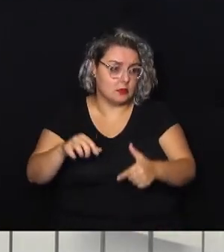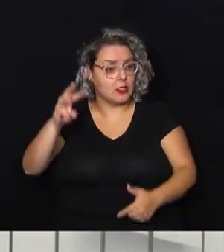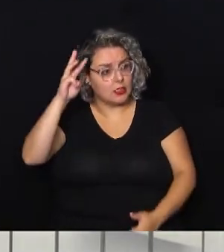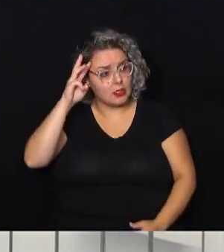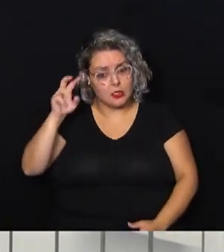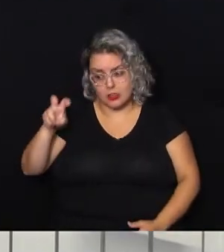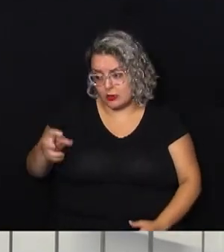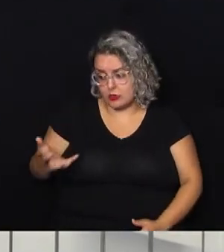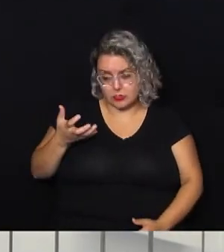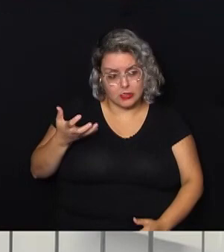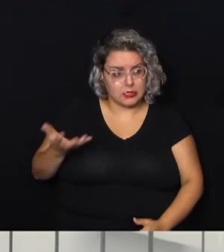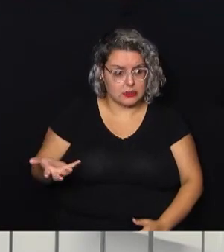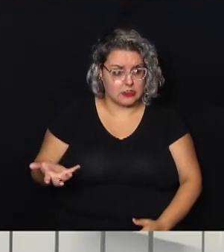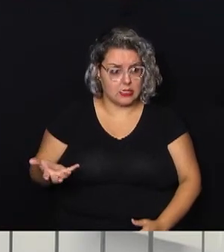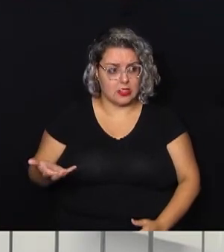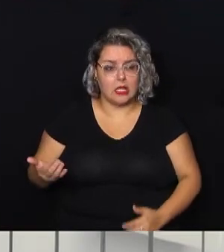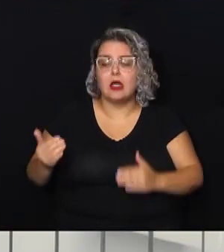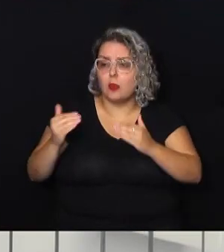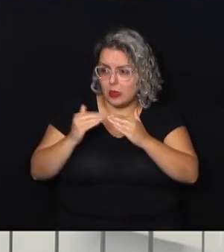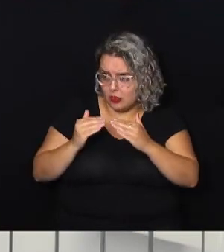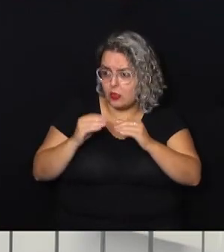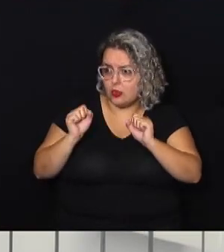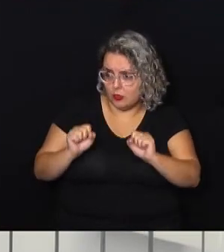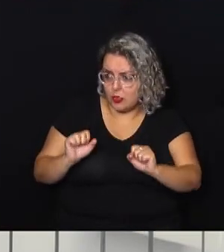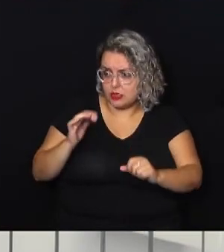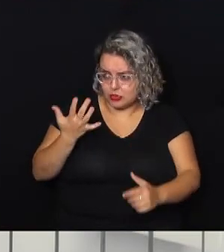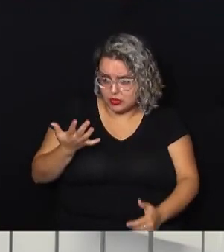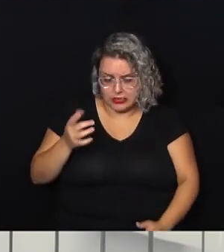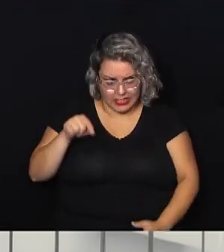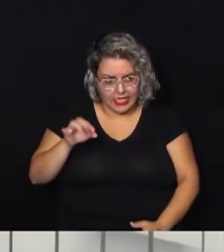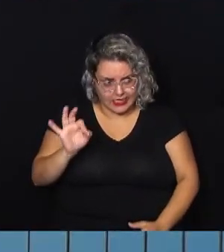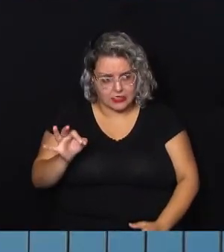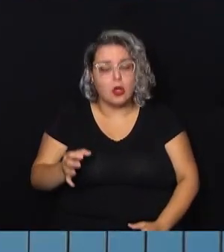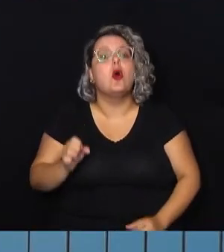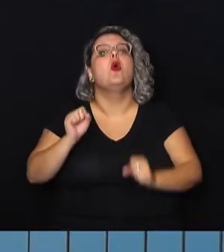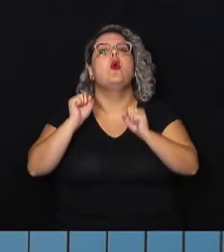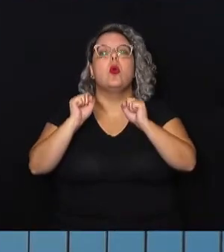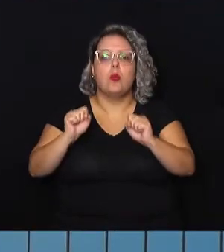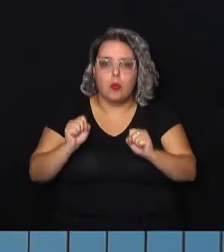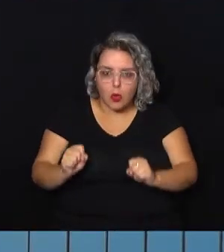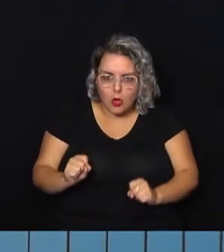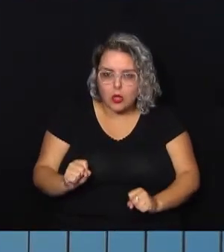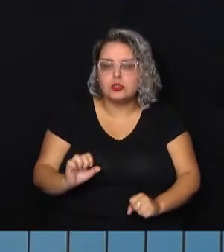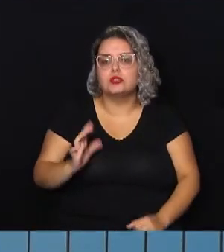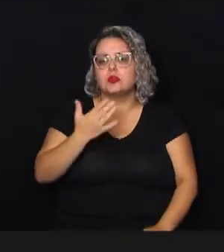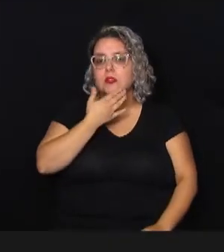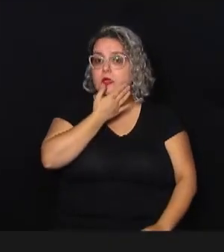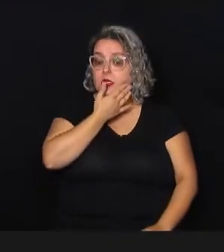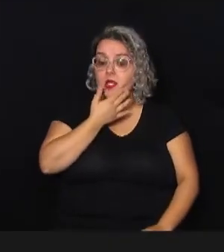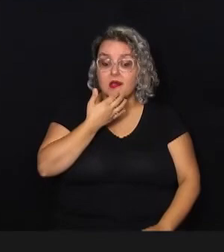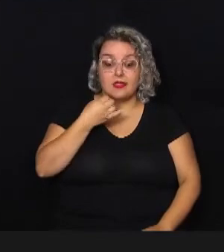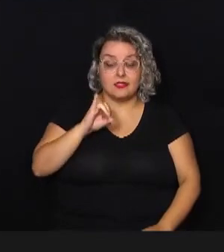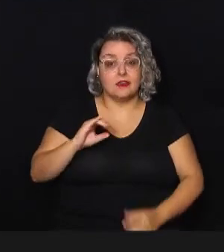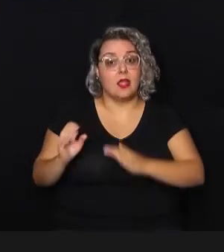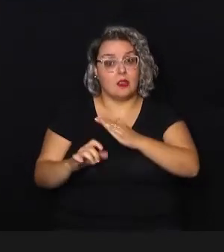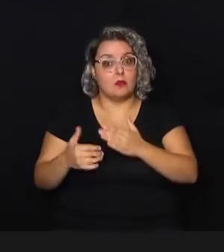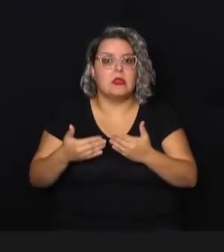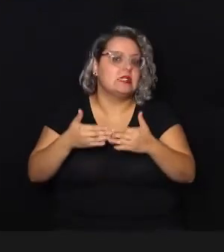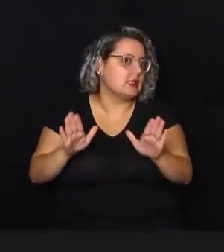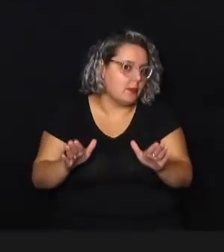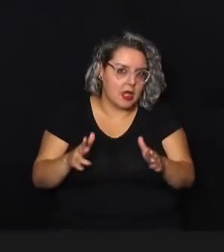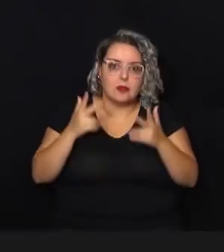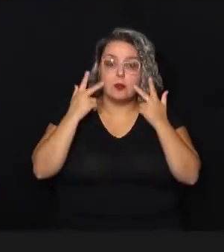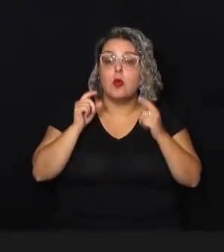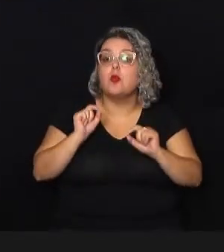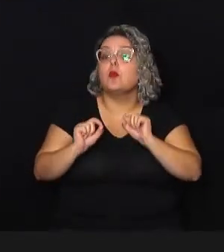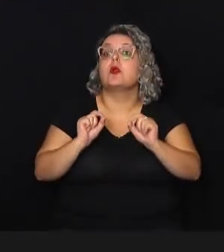que quiser, esse é um acordo que pode acontecer, então? Pode acontecer. Se a empresa ela continuar funcionando, porque o que acontece